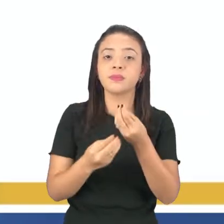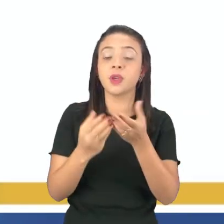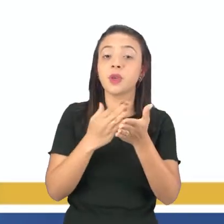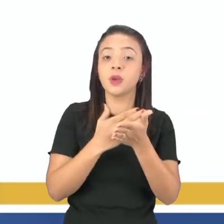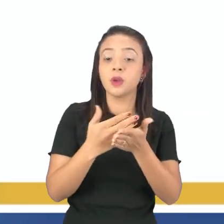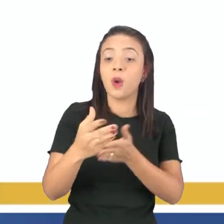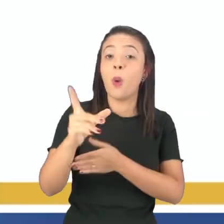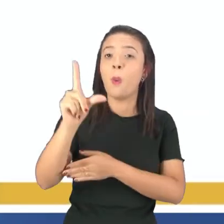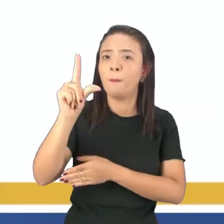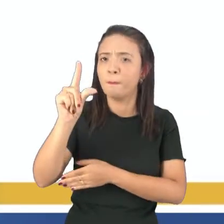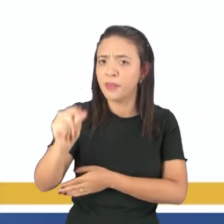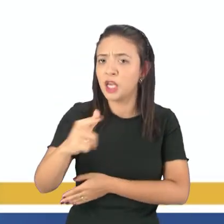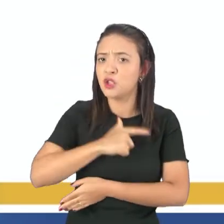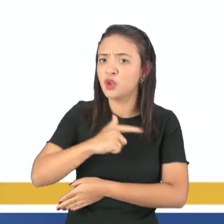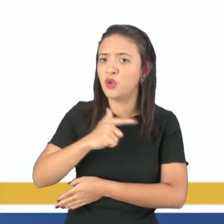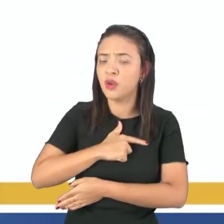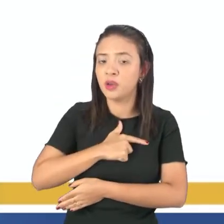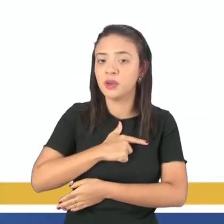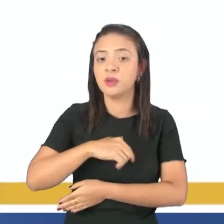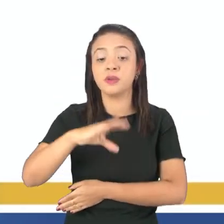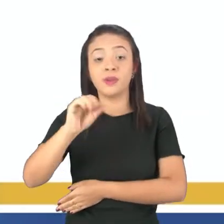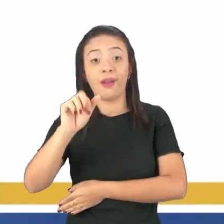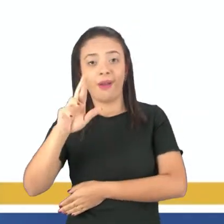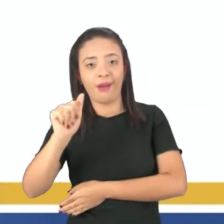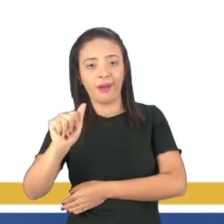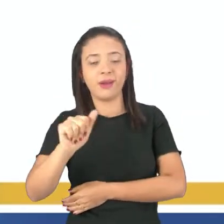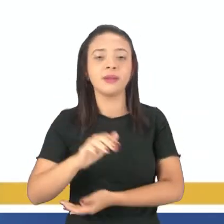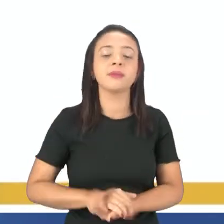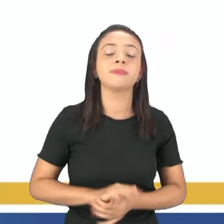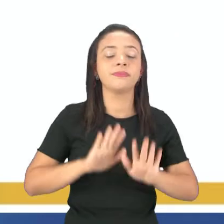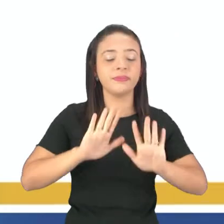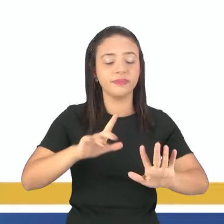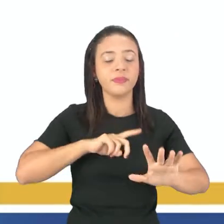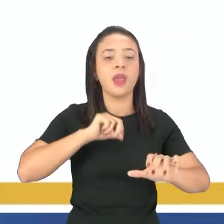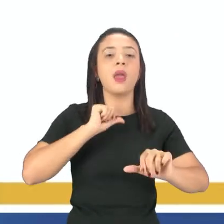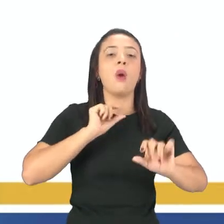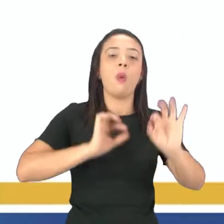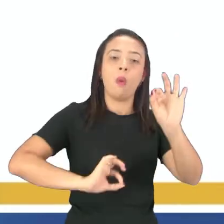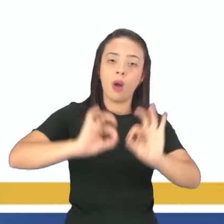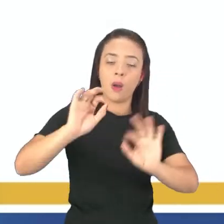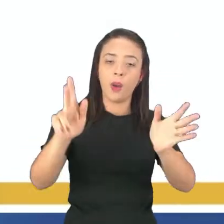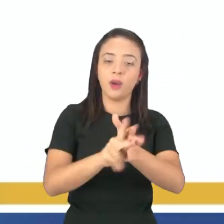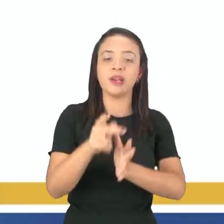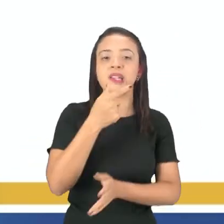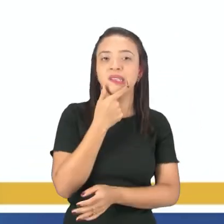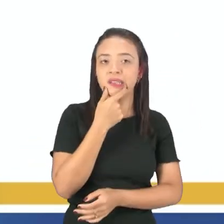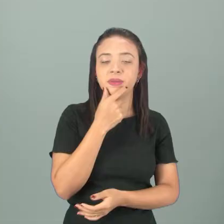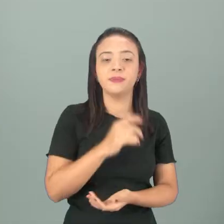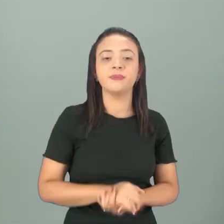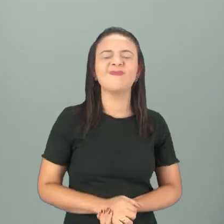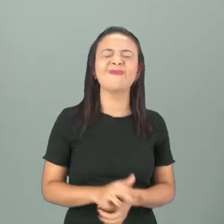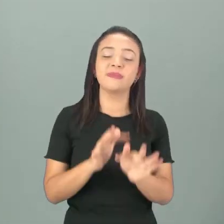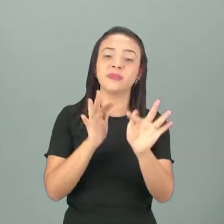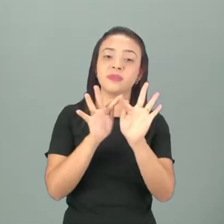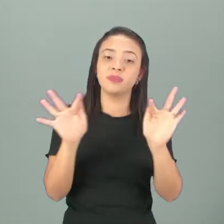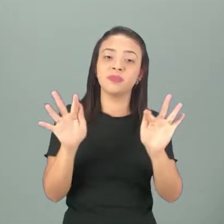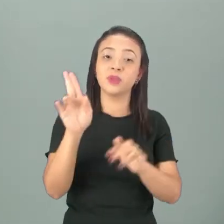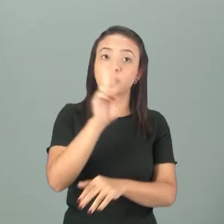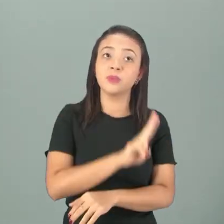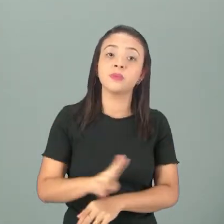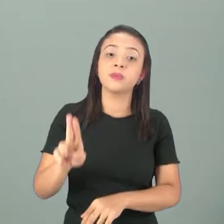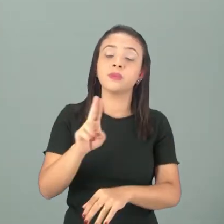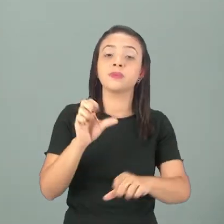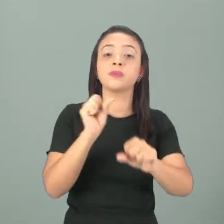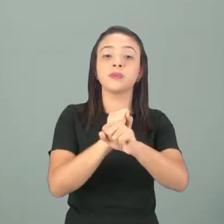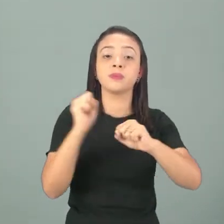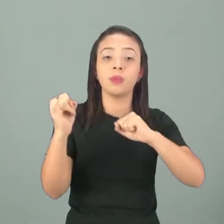feio cara, tá, gente? Mas é porque essa é a ordem do inglês. Então, essa aí é a frase aplicando o nosso